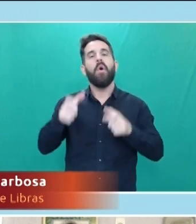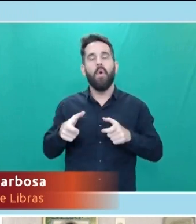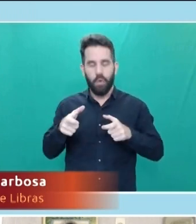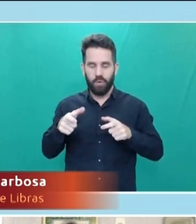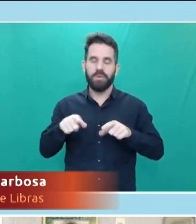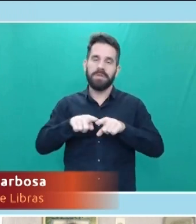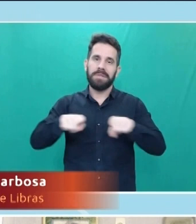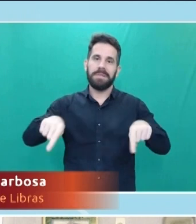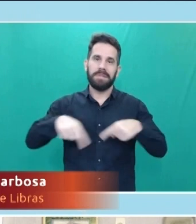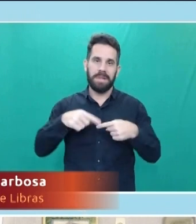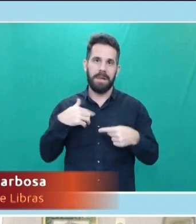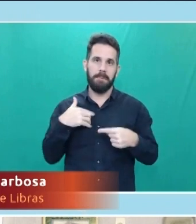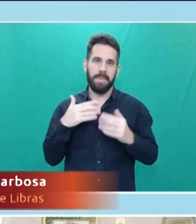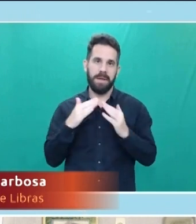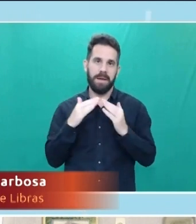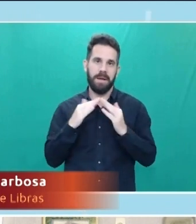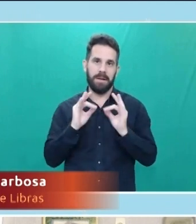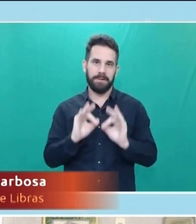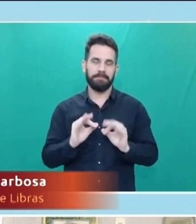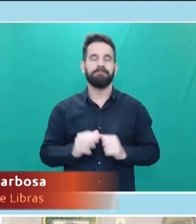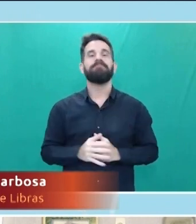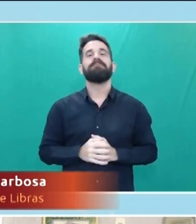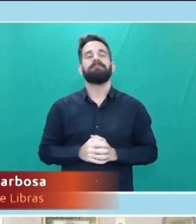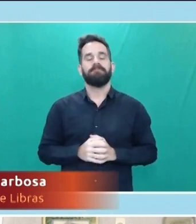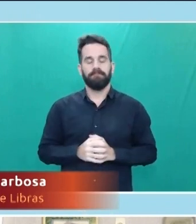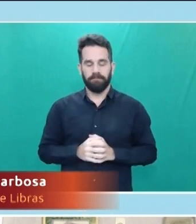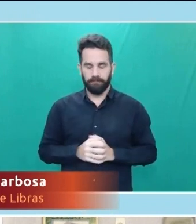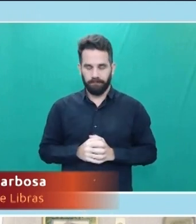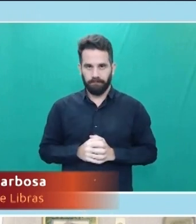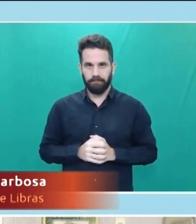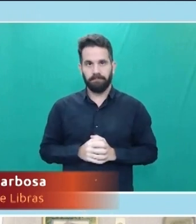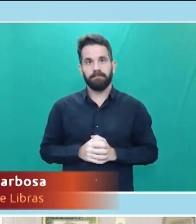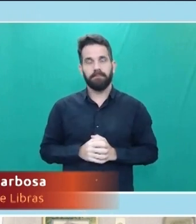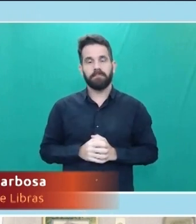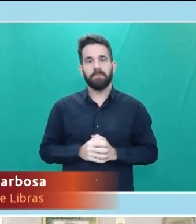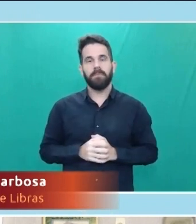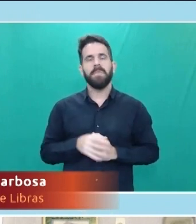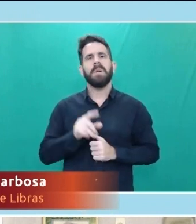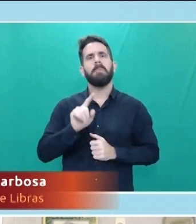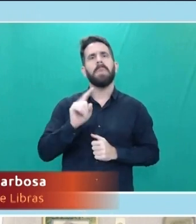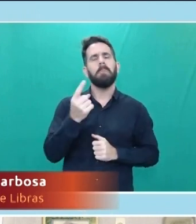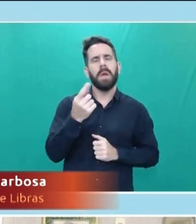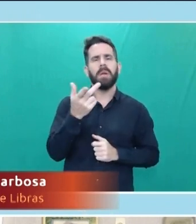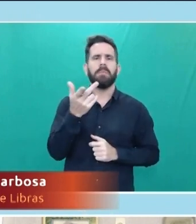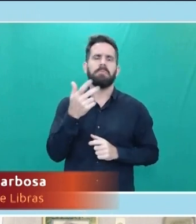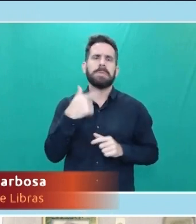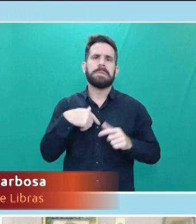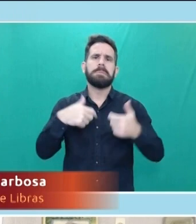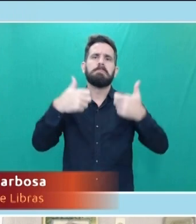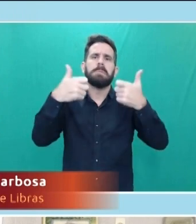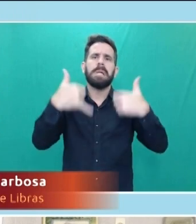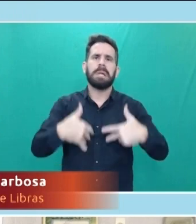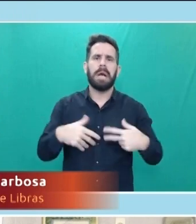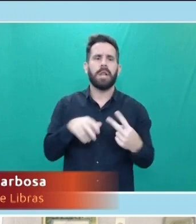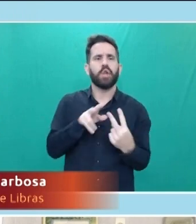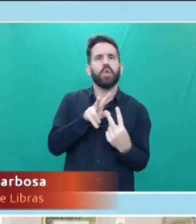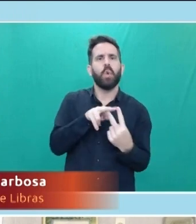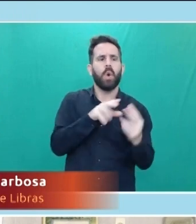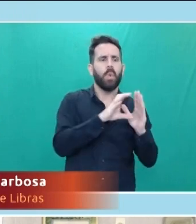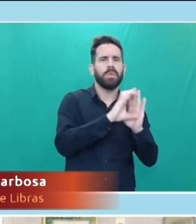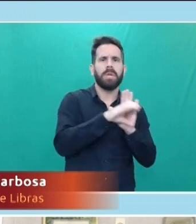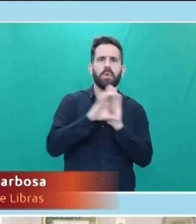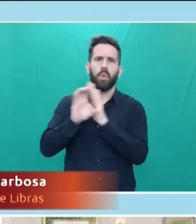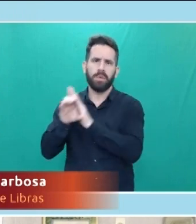também. Tá certo. Bom, primeiro eu queria que a gente falasse sobre essas duas definições, né? Injúria racial